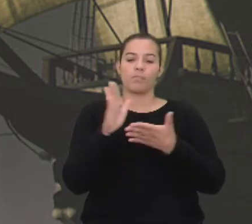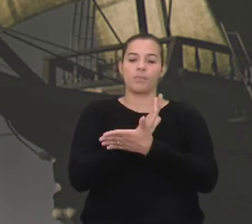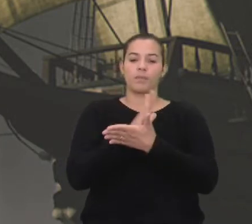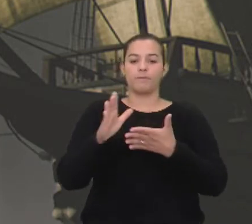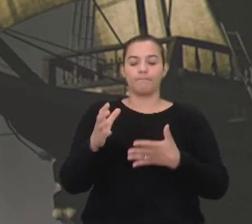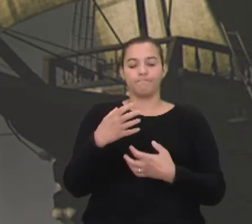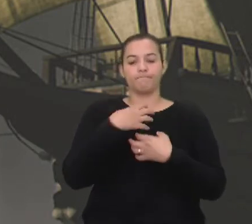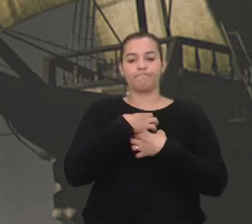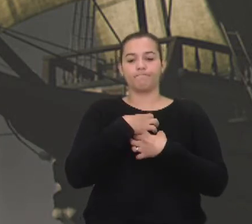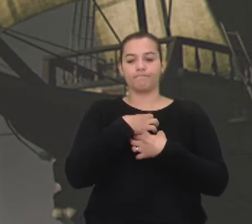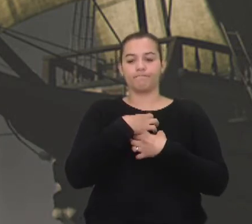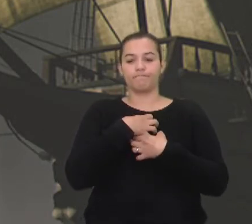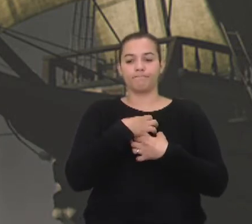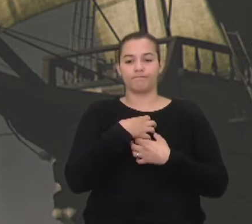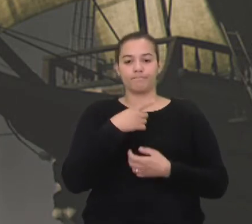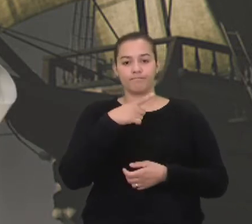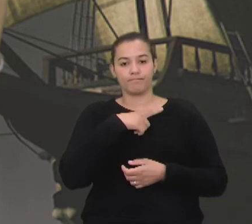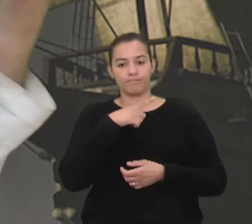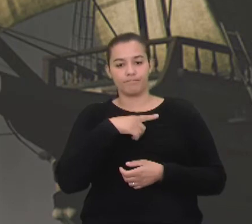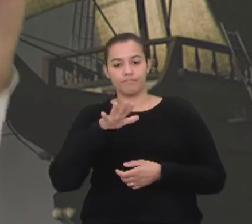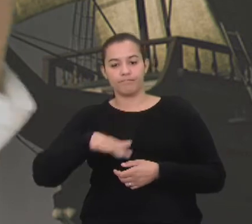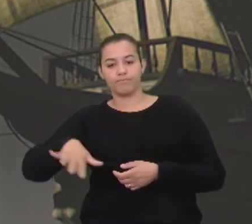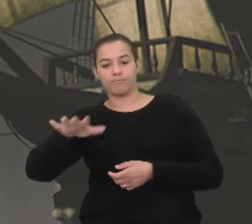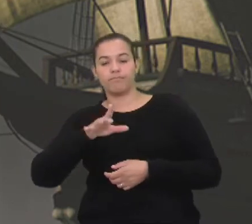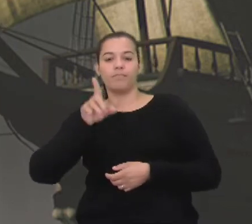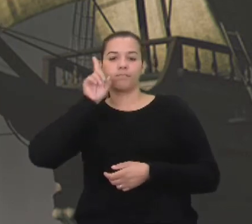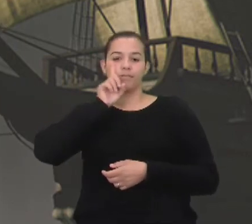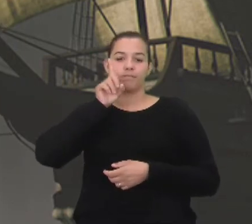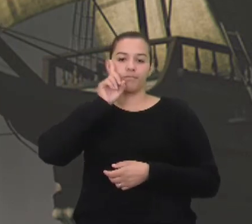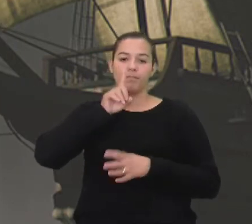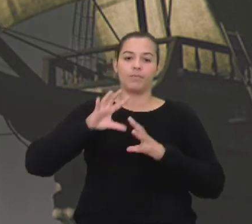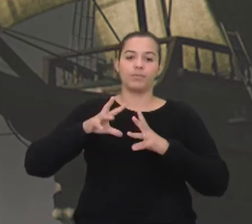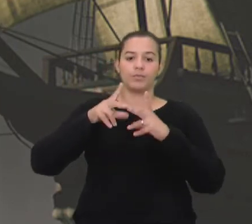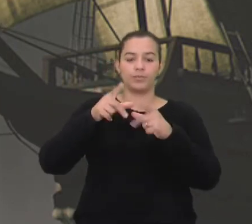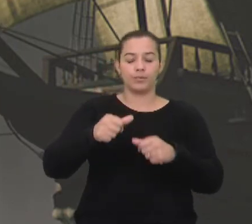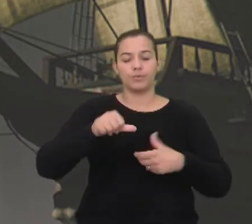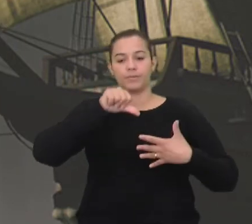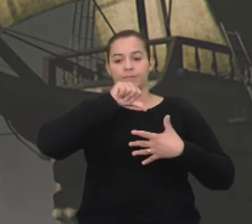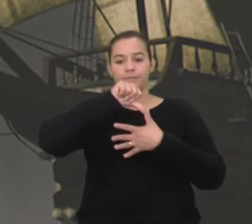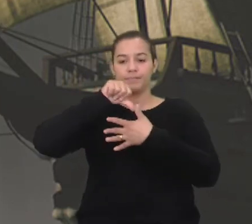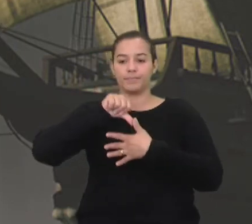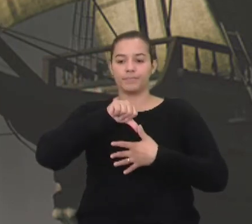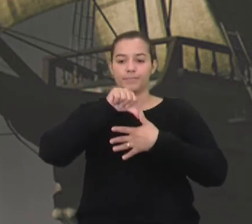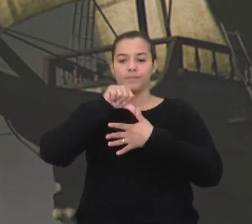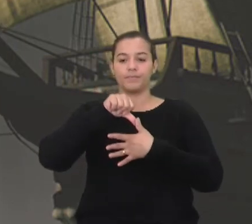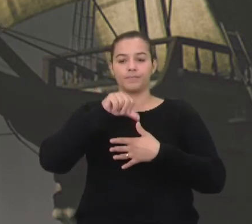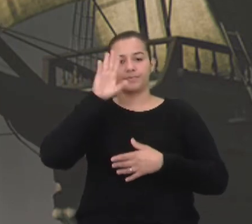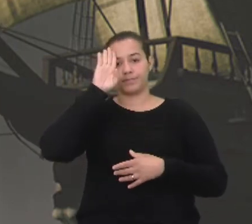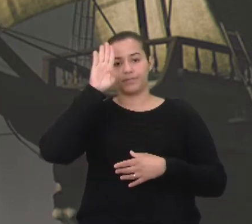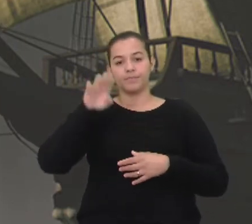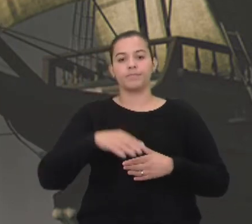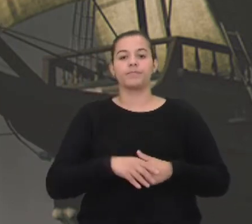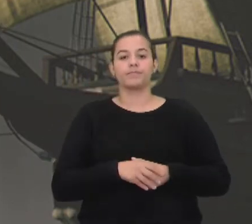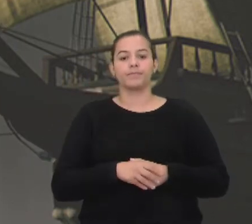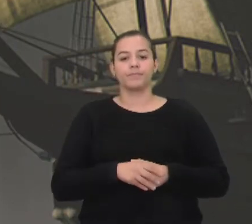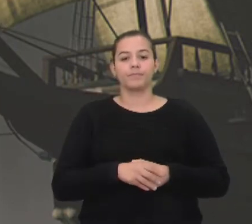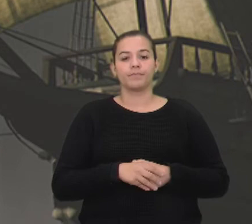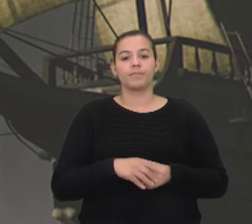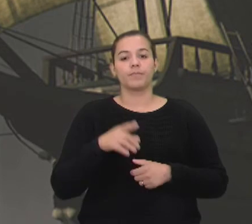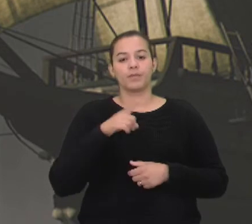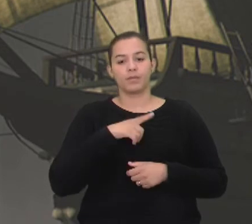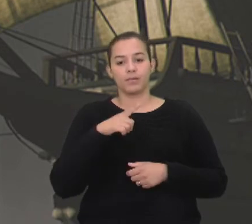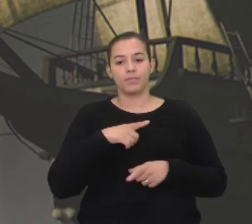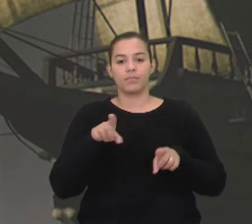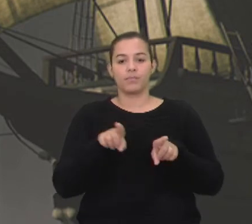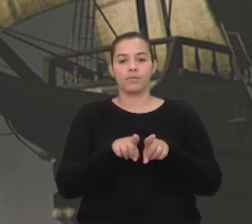né, nos americanos, né, de todas as Américas aí, principalmente, né, como também outras